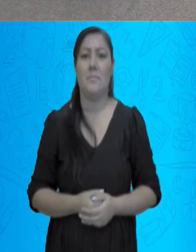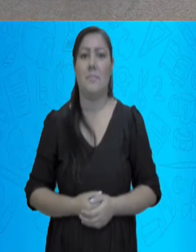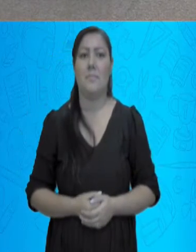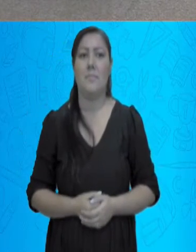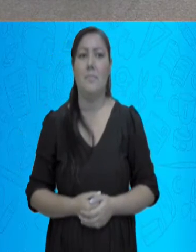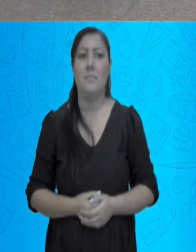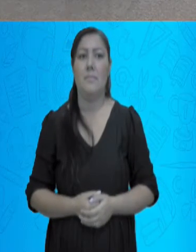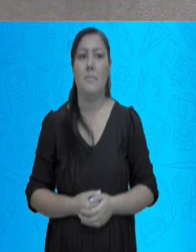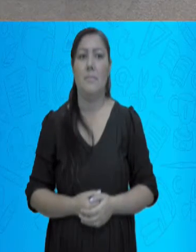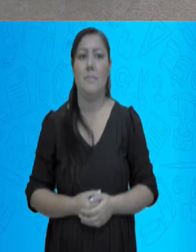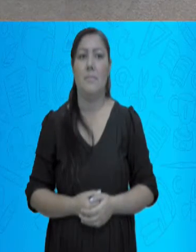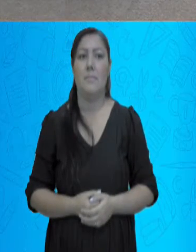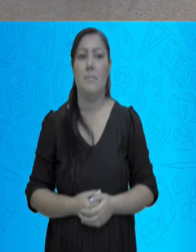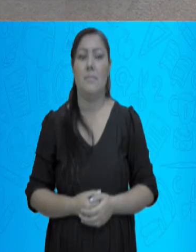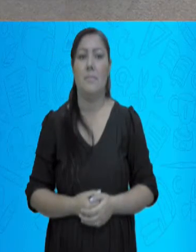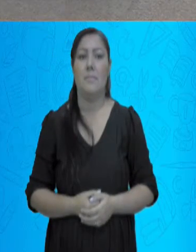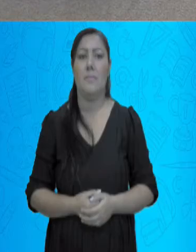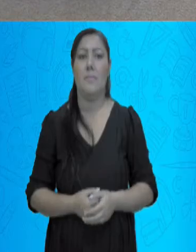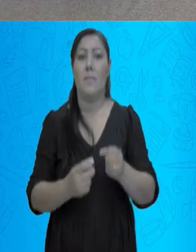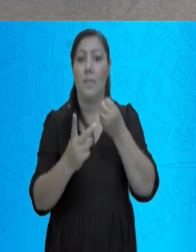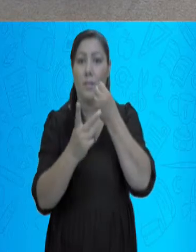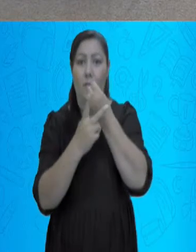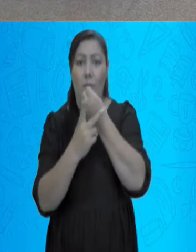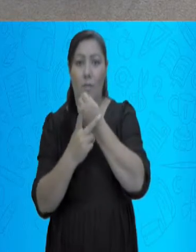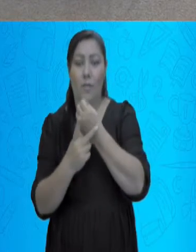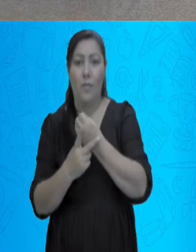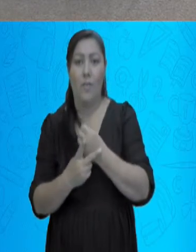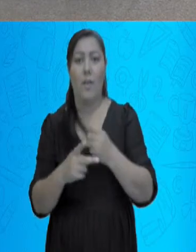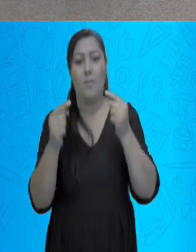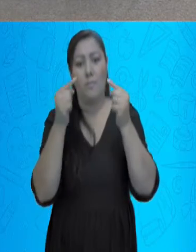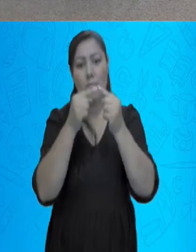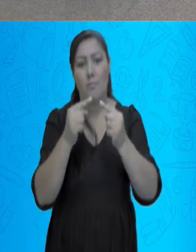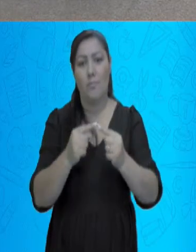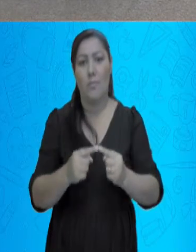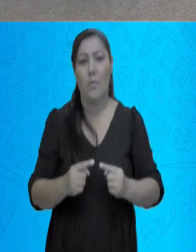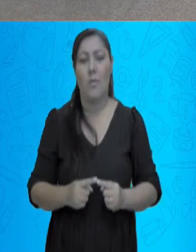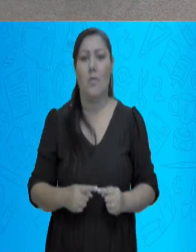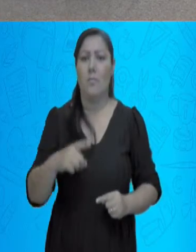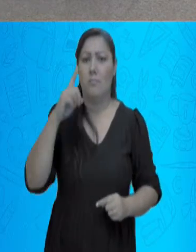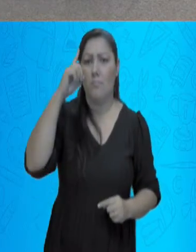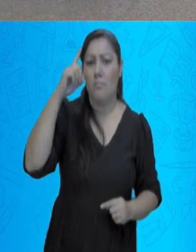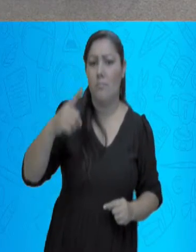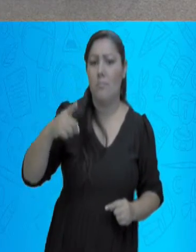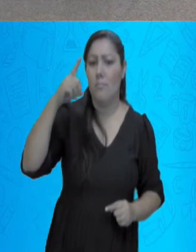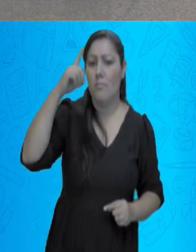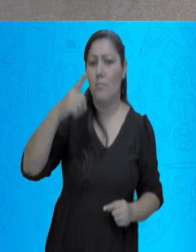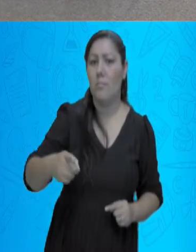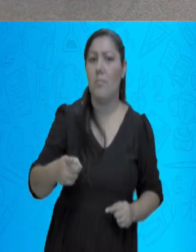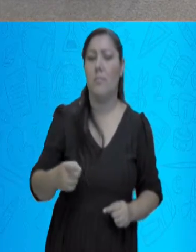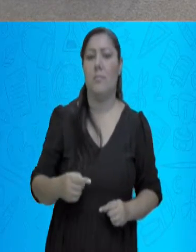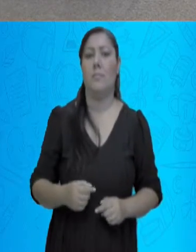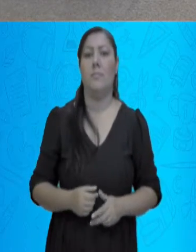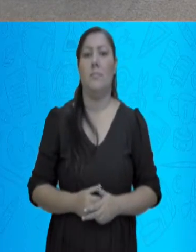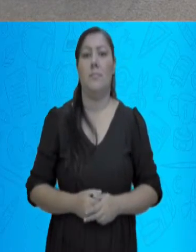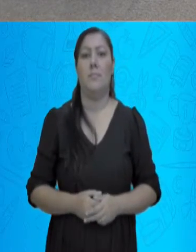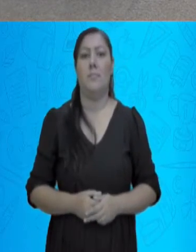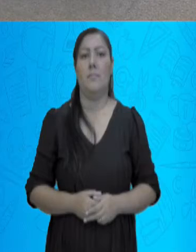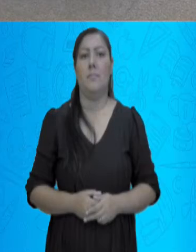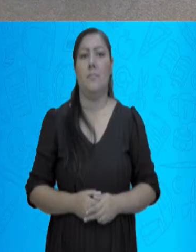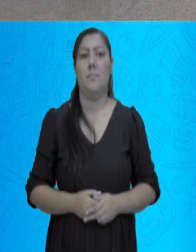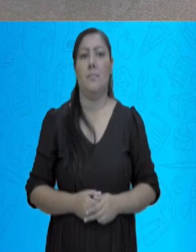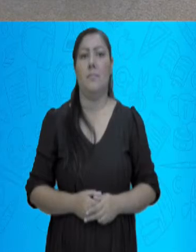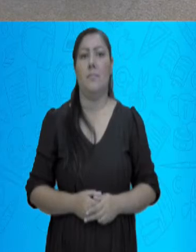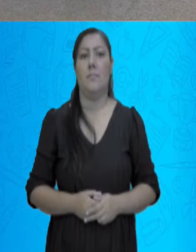foram utilizados, que são verbos conjugados no modo imperativo, que justamente transfere